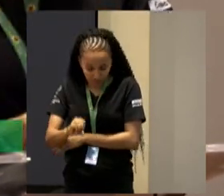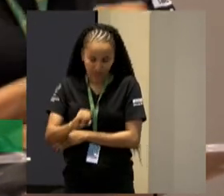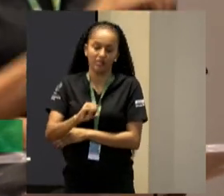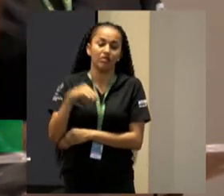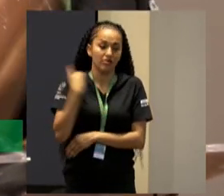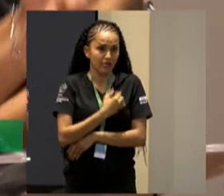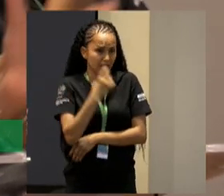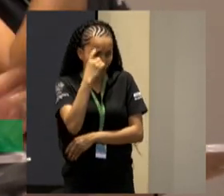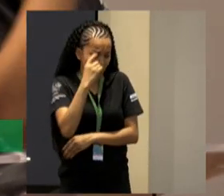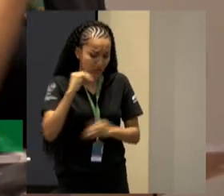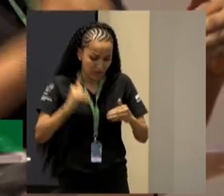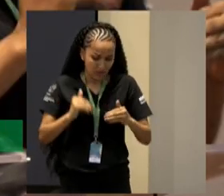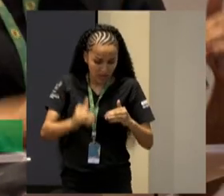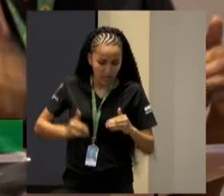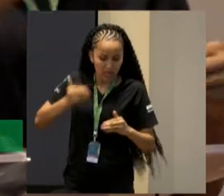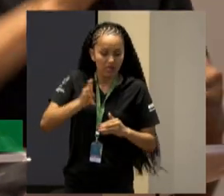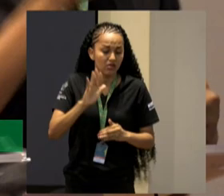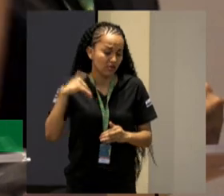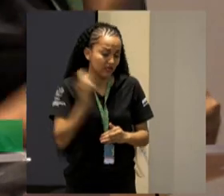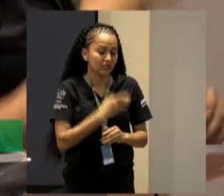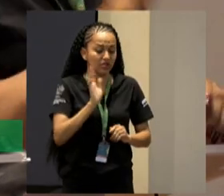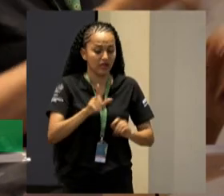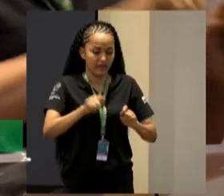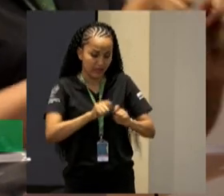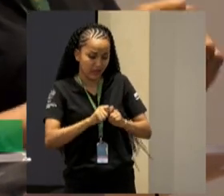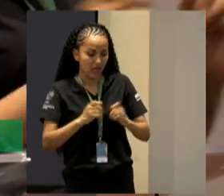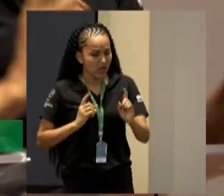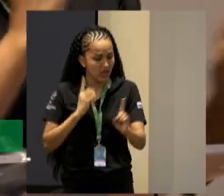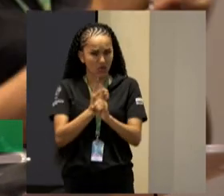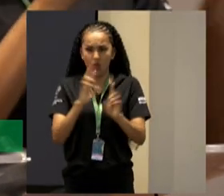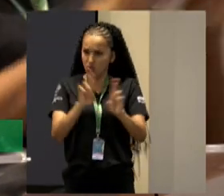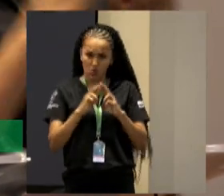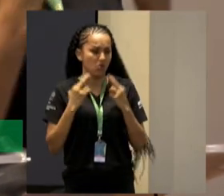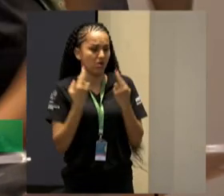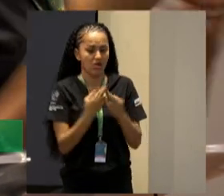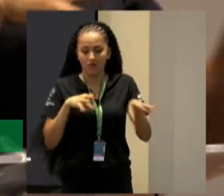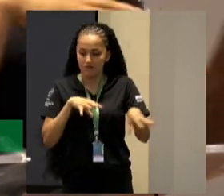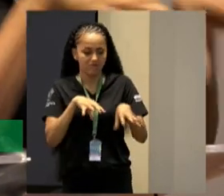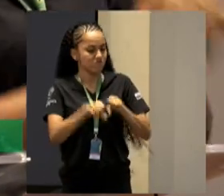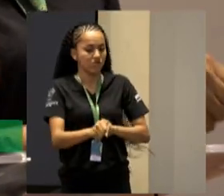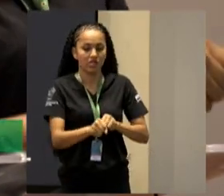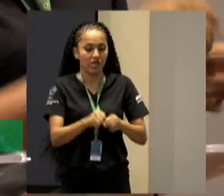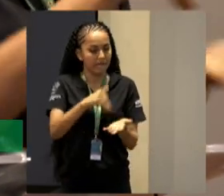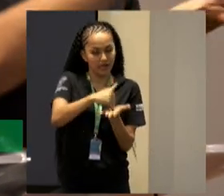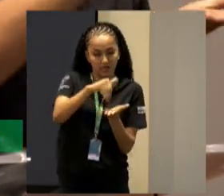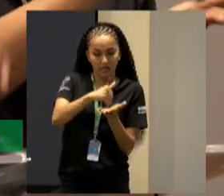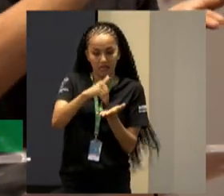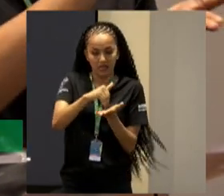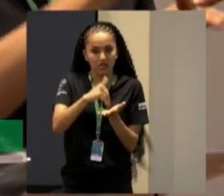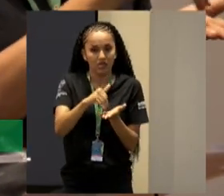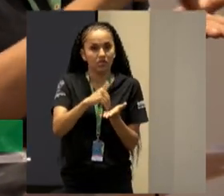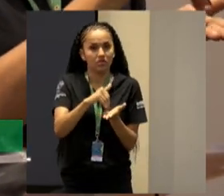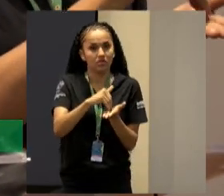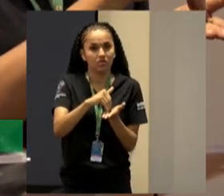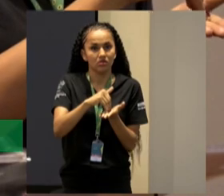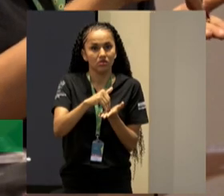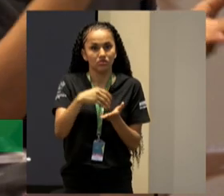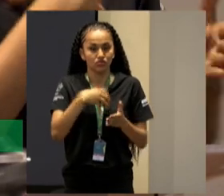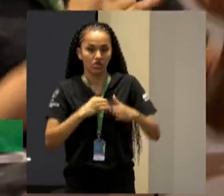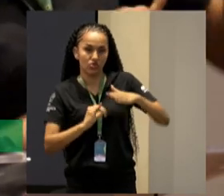que, para além de tudo que já fazíamos, encontros, reuniões, formações com a secretaria